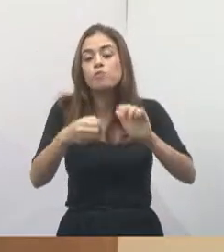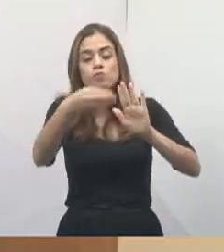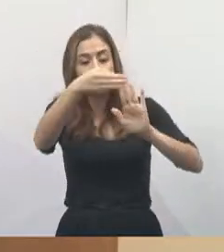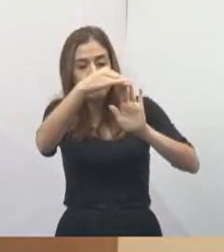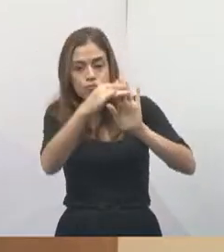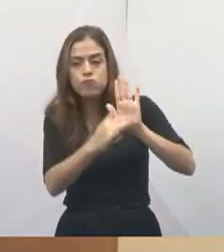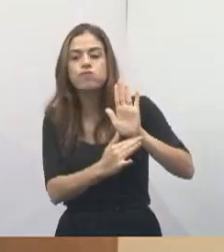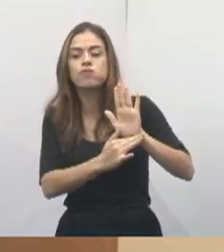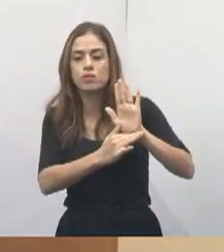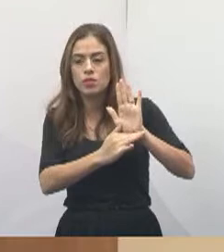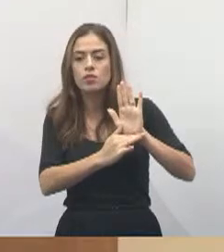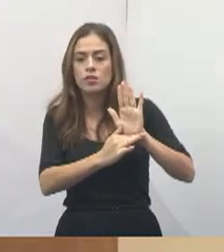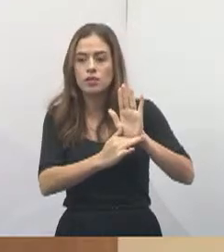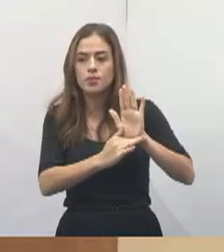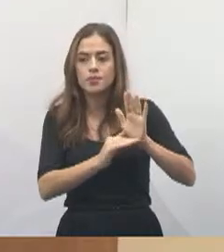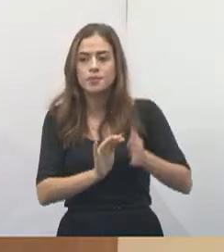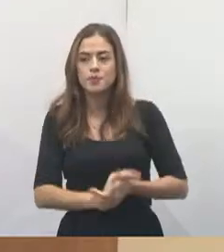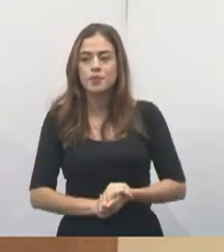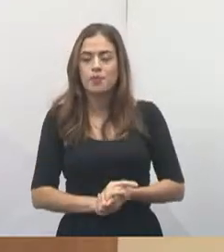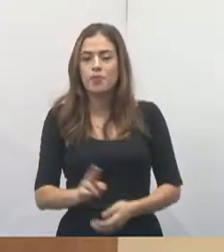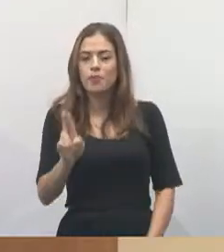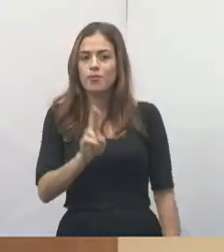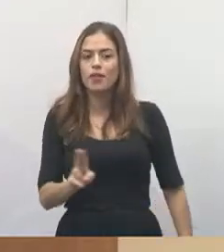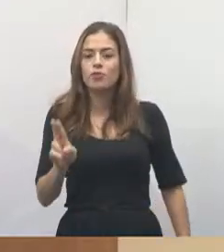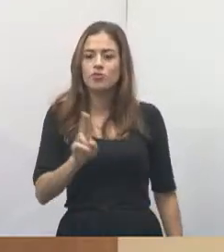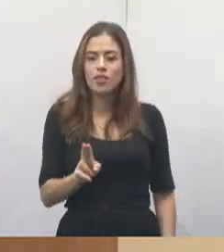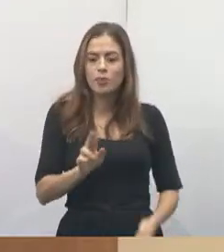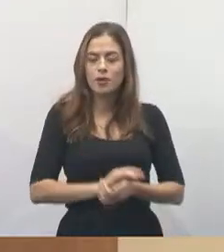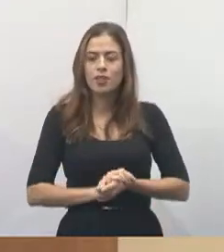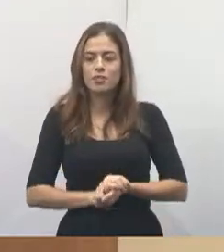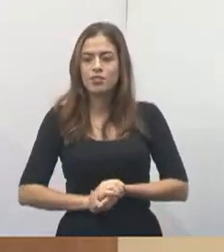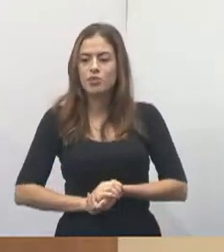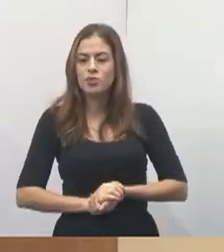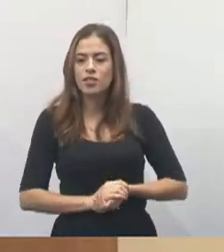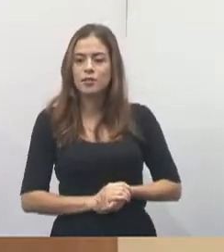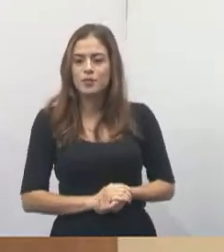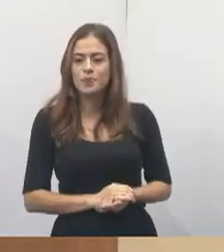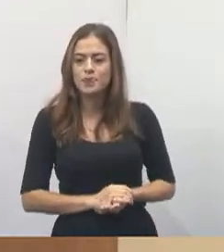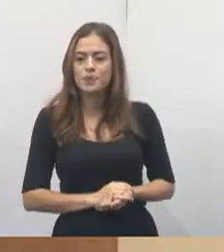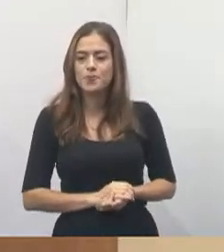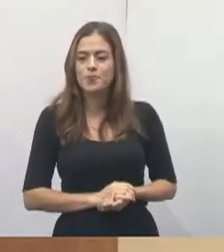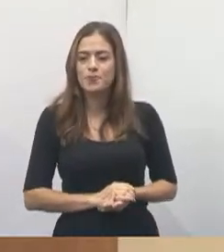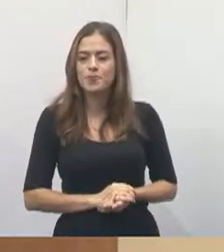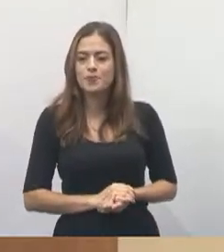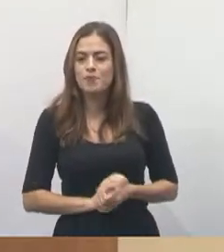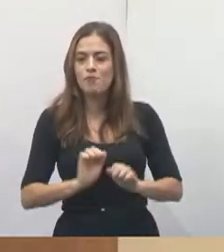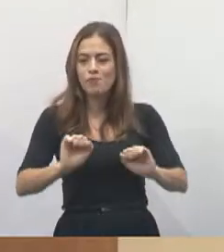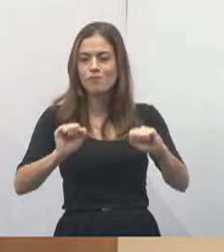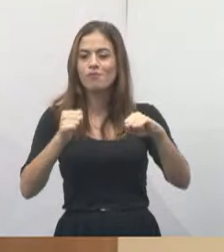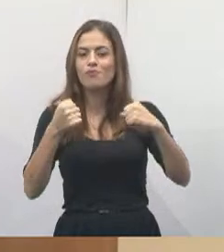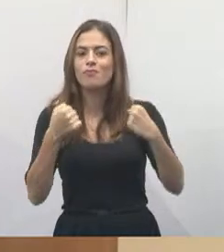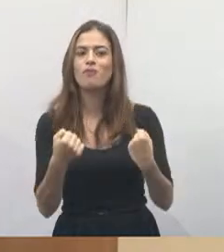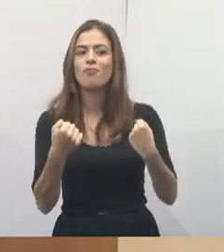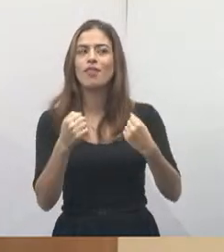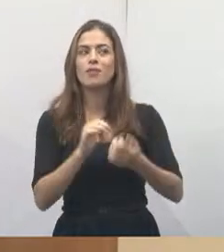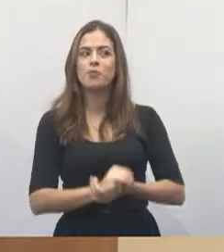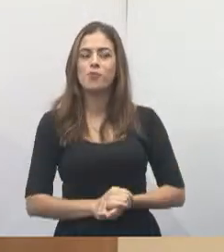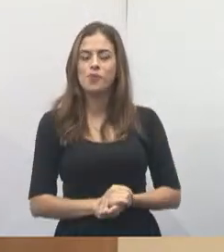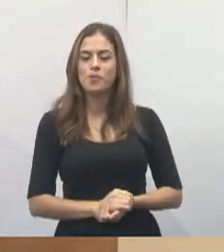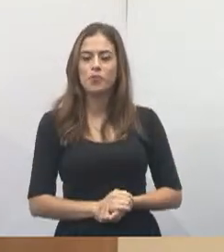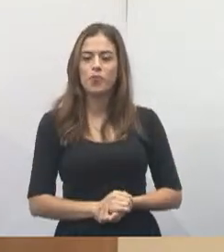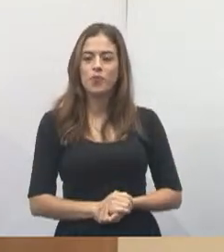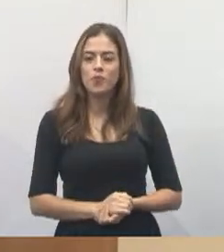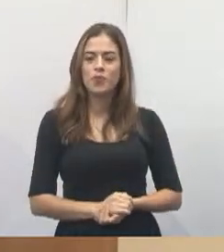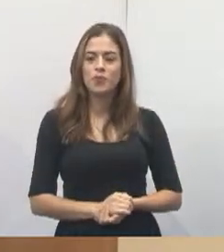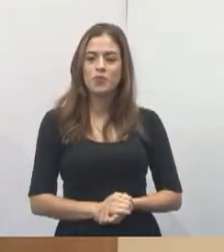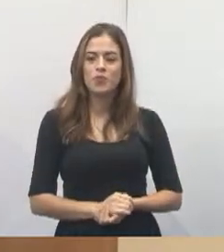colocadas em utilização. E a gente só vai conseguir isso enfrentando e